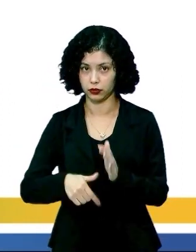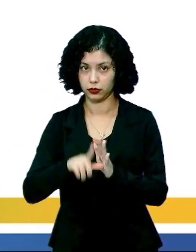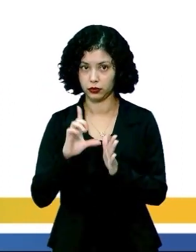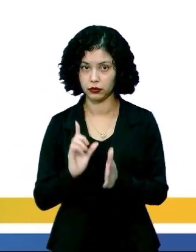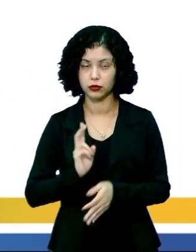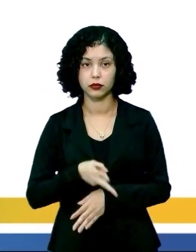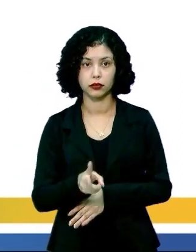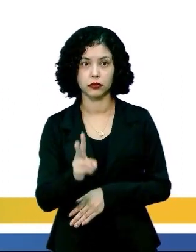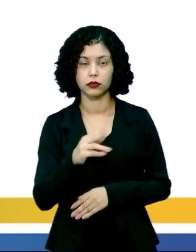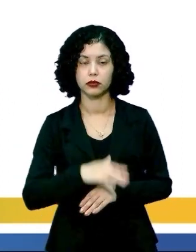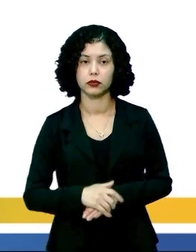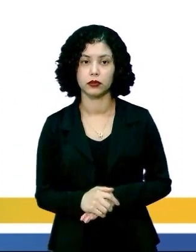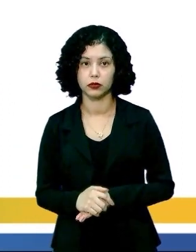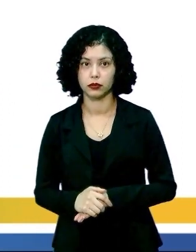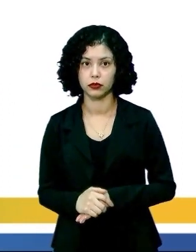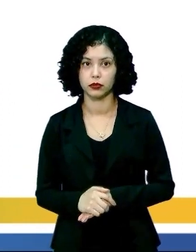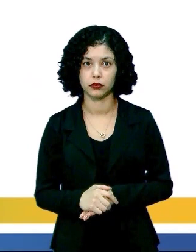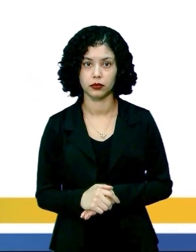nós continuarmos,